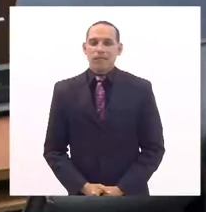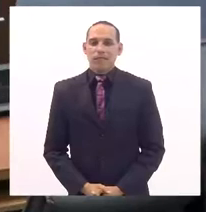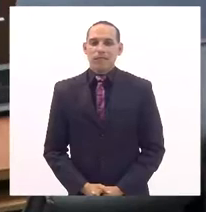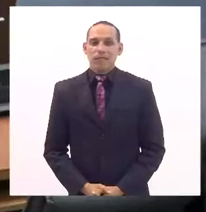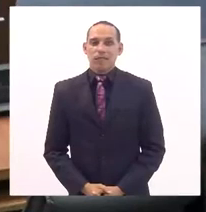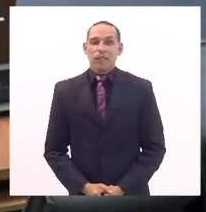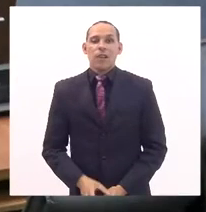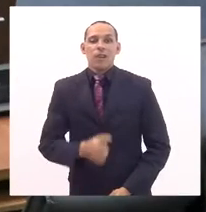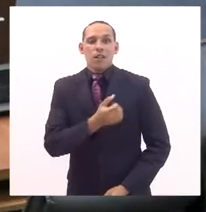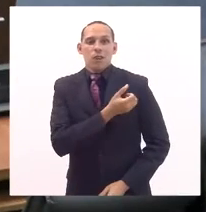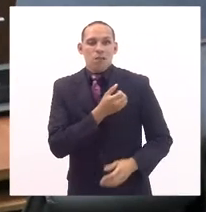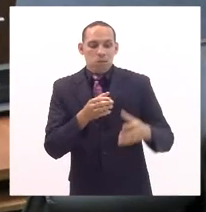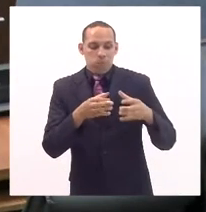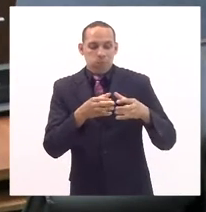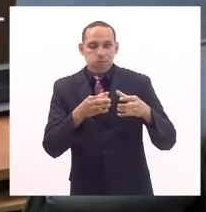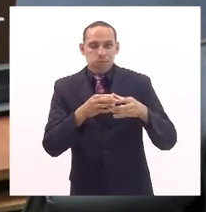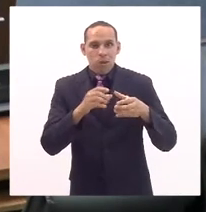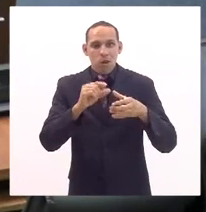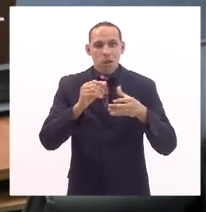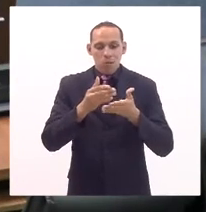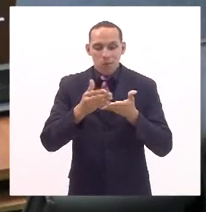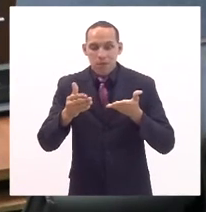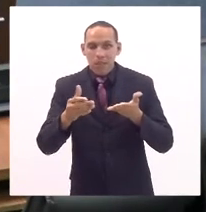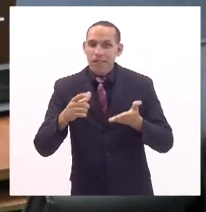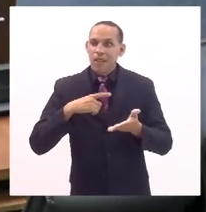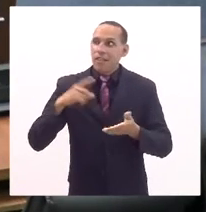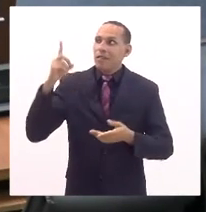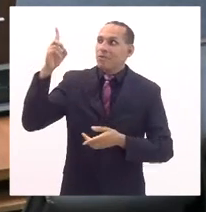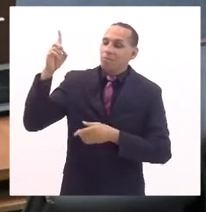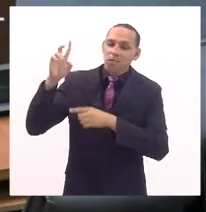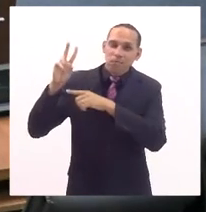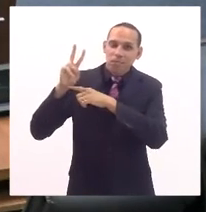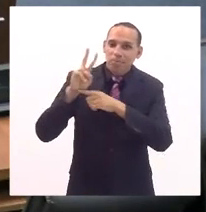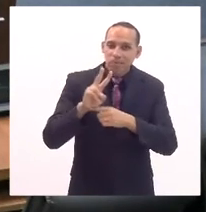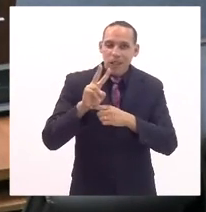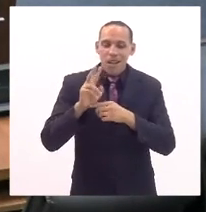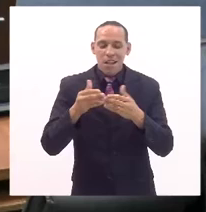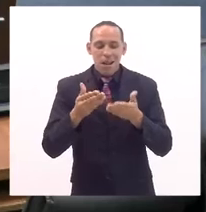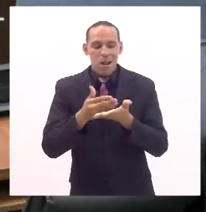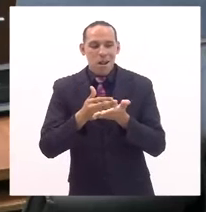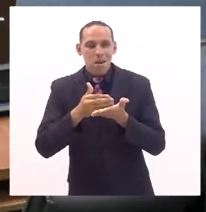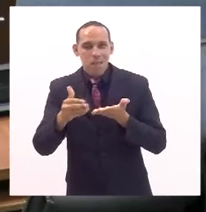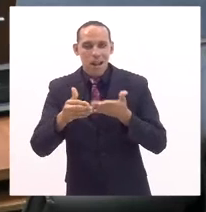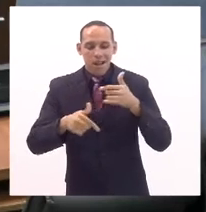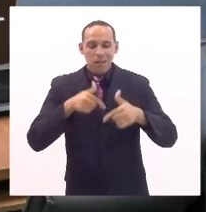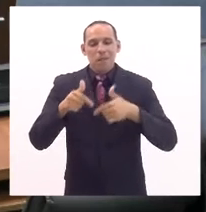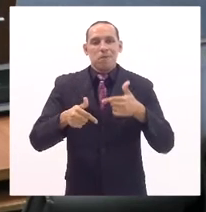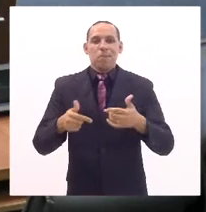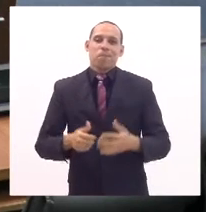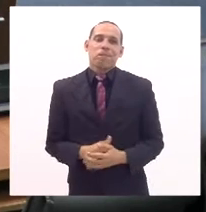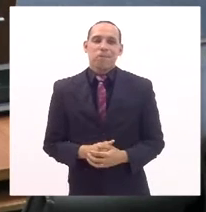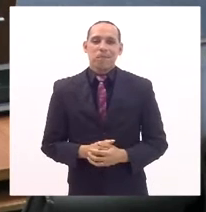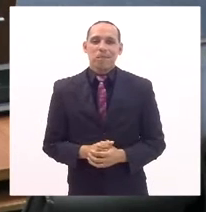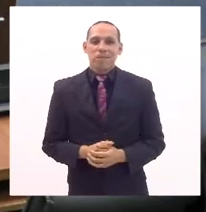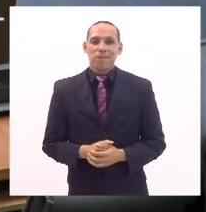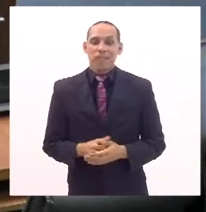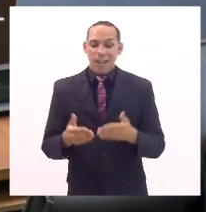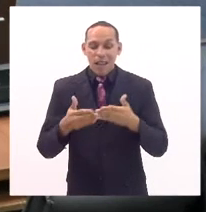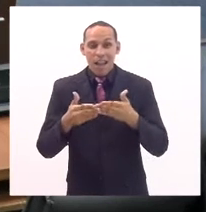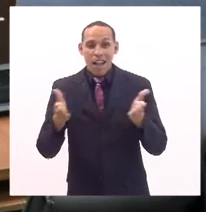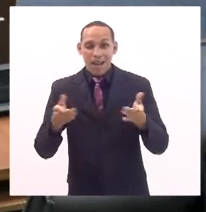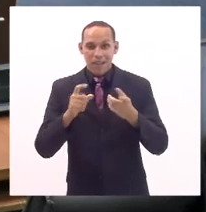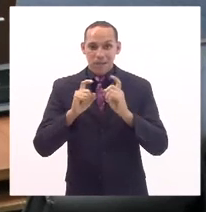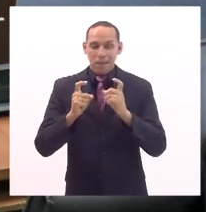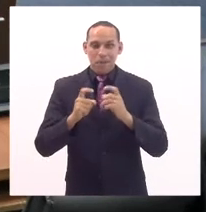o à venda no legal e sobre a proteção de Deus iniciamos os nossos trabalhos está